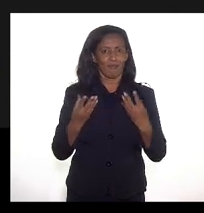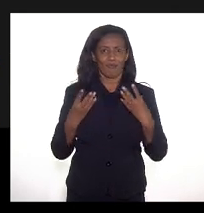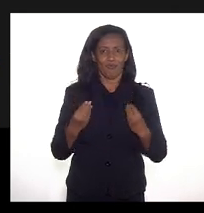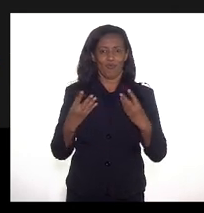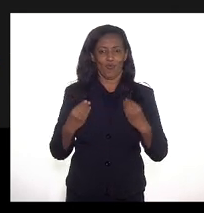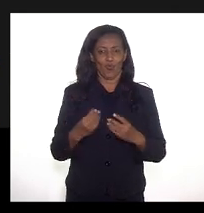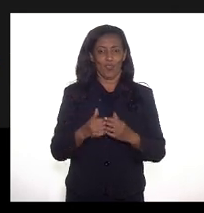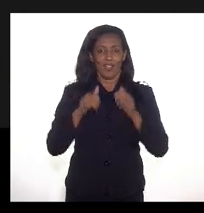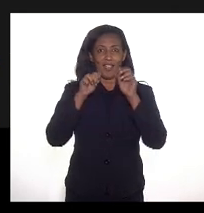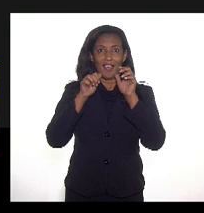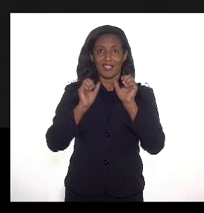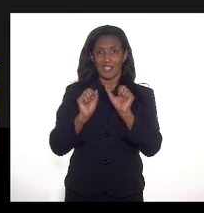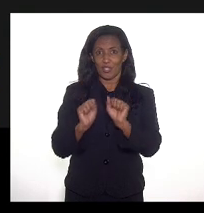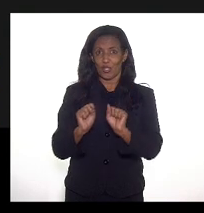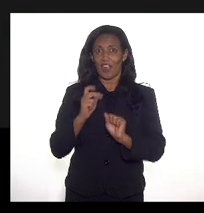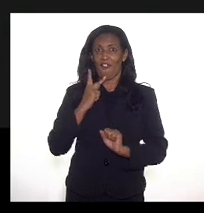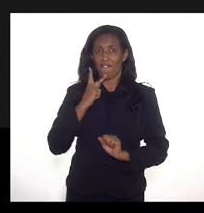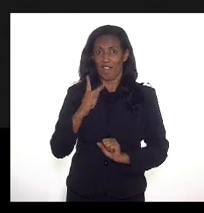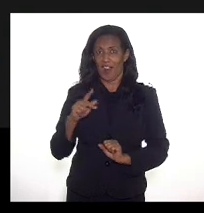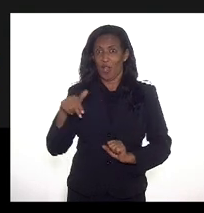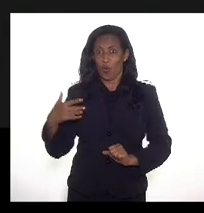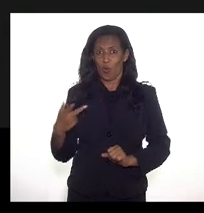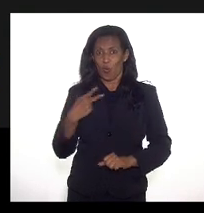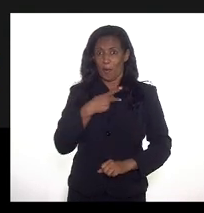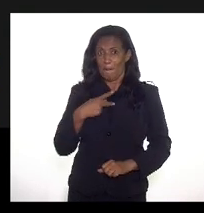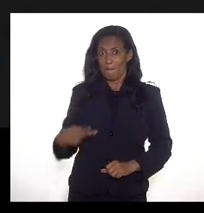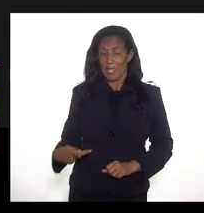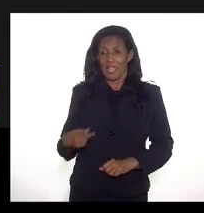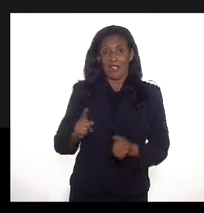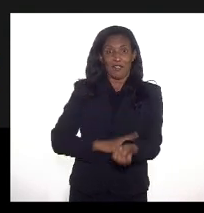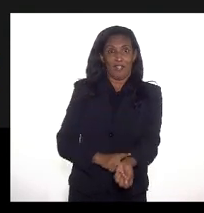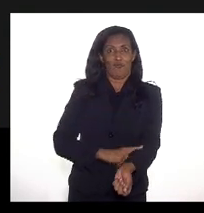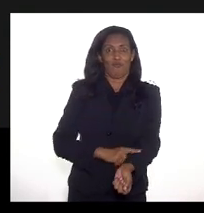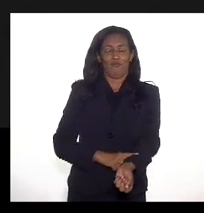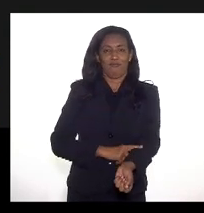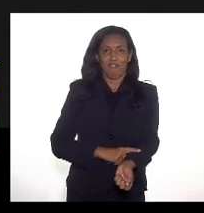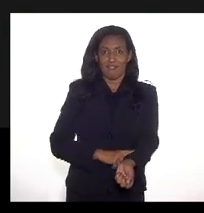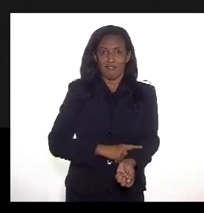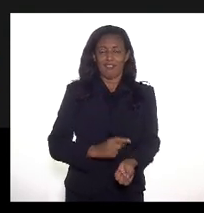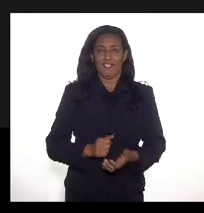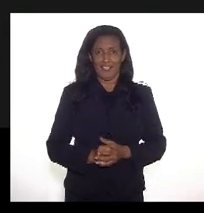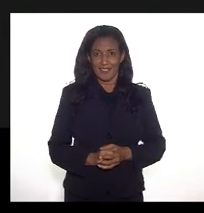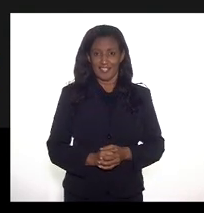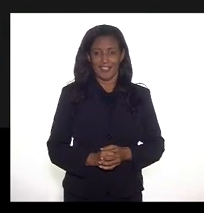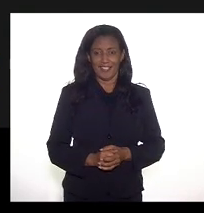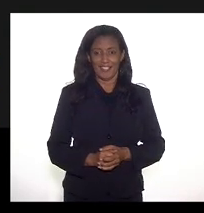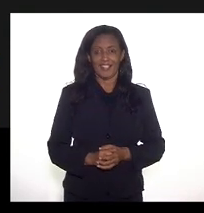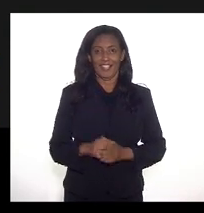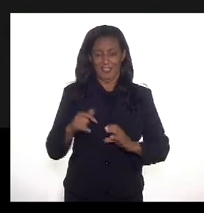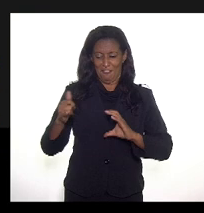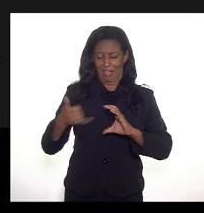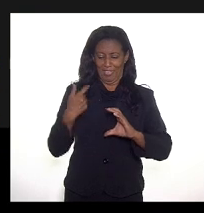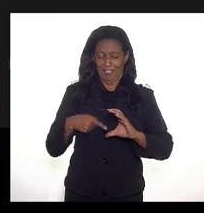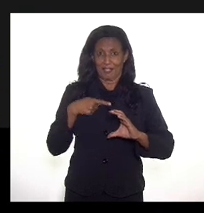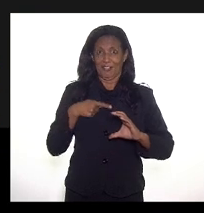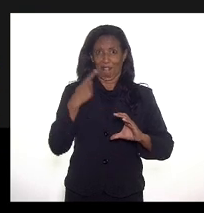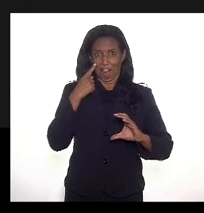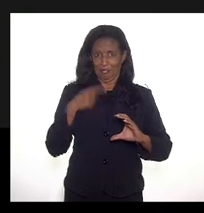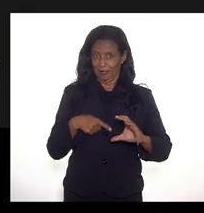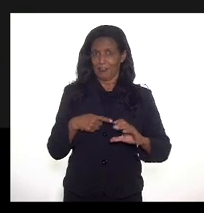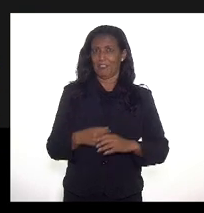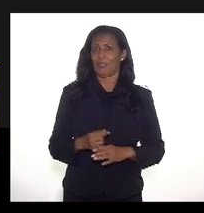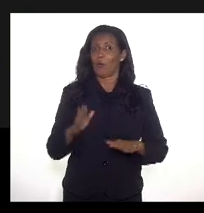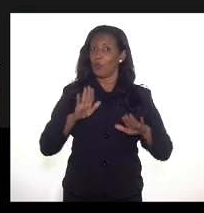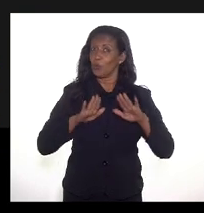da assessoria dele diz que quando ele não preside, ele fica em abstinência. Então, eu estou recebendo a confirmação por aqui. Então, com